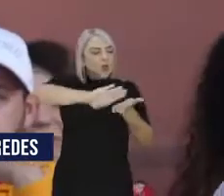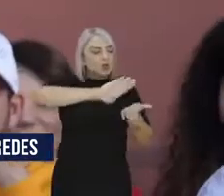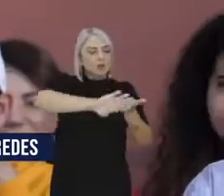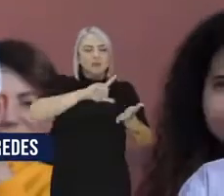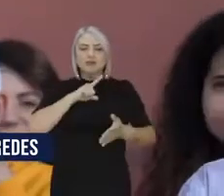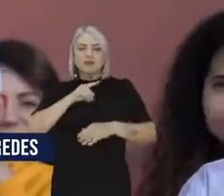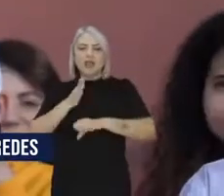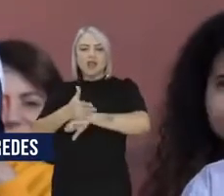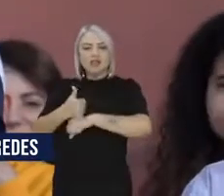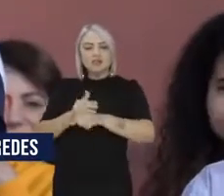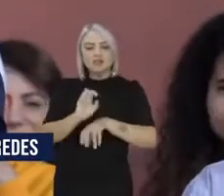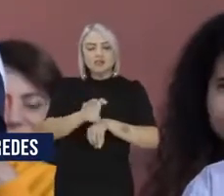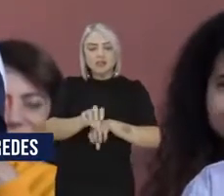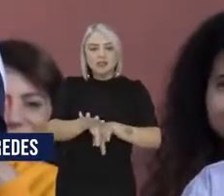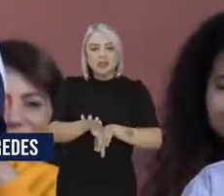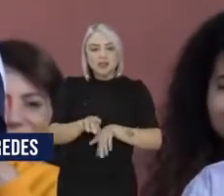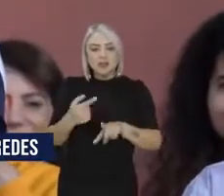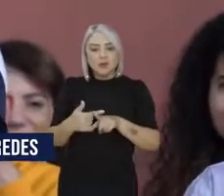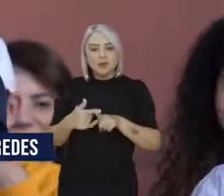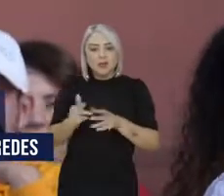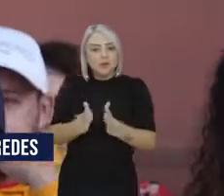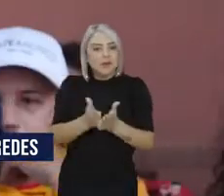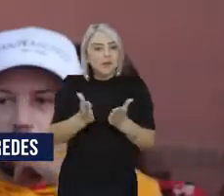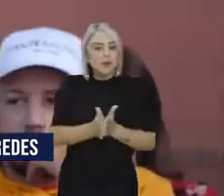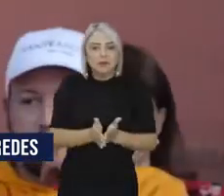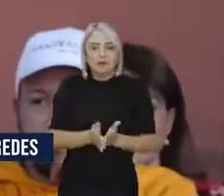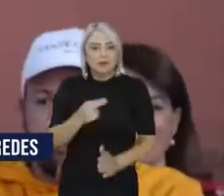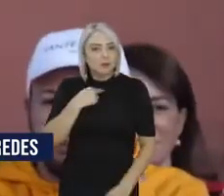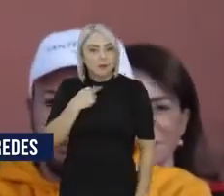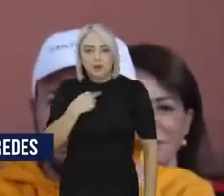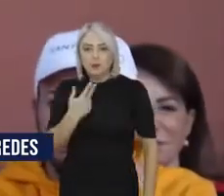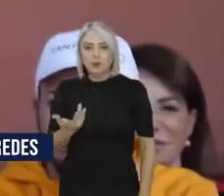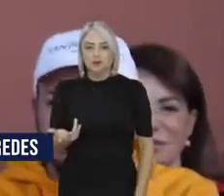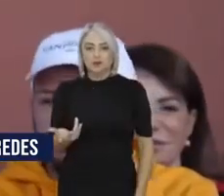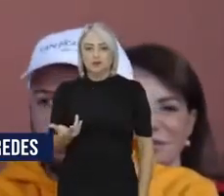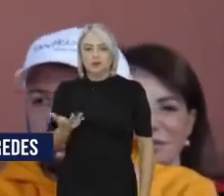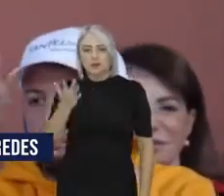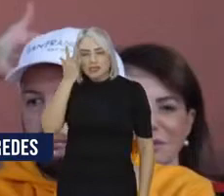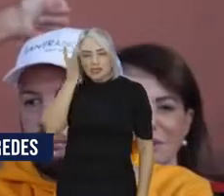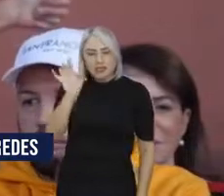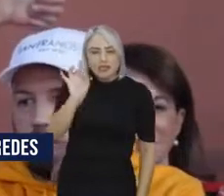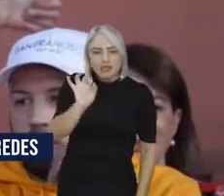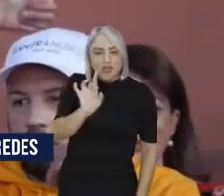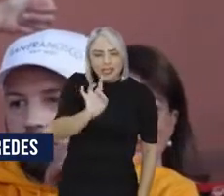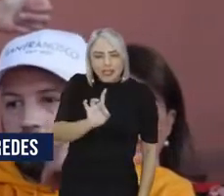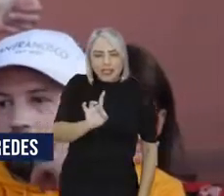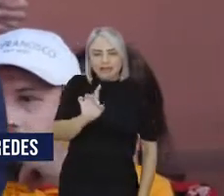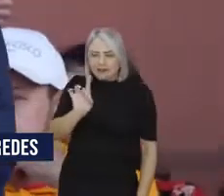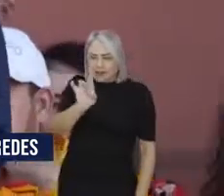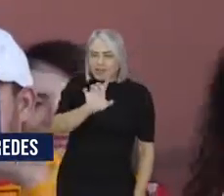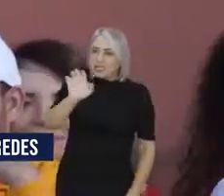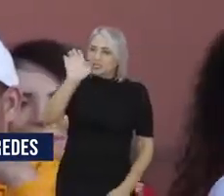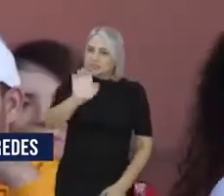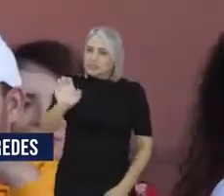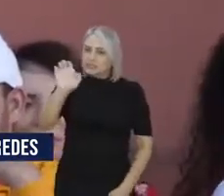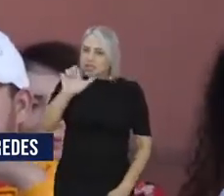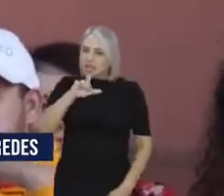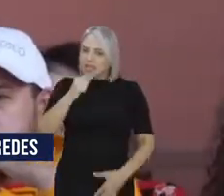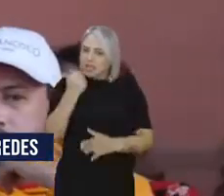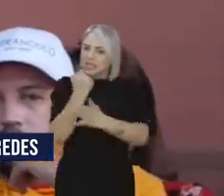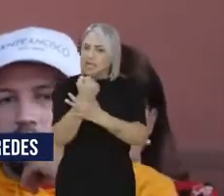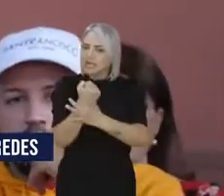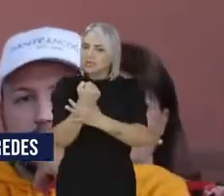que nasceram. Sabe, cabe ao Estado garantir que todo mundo tenha a